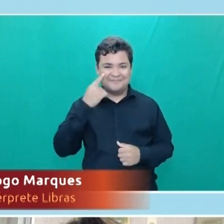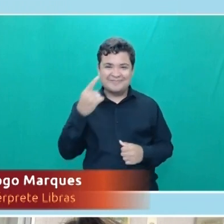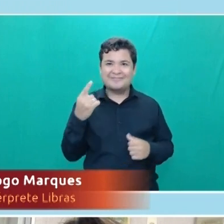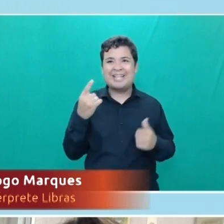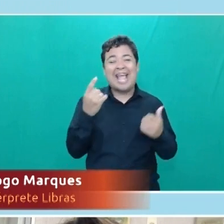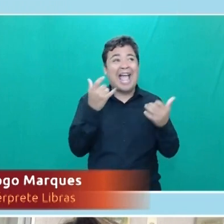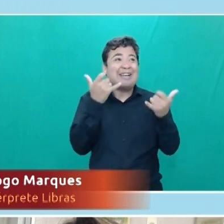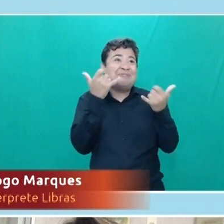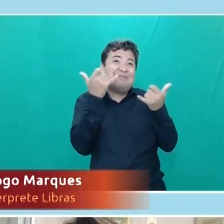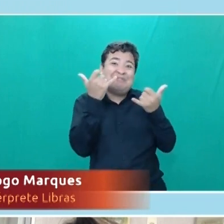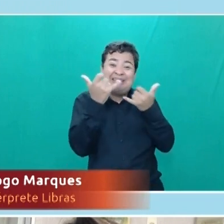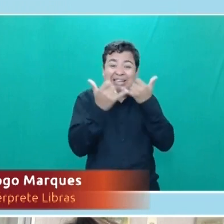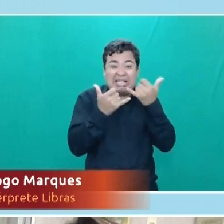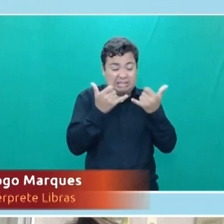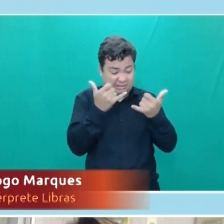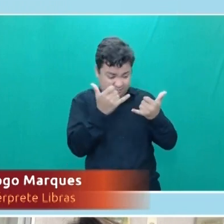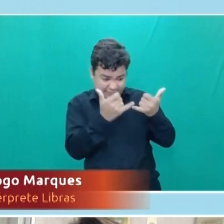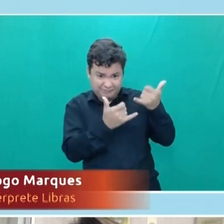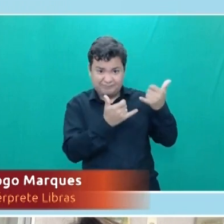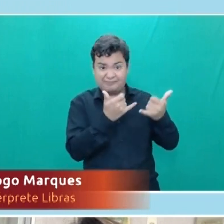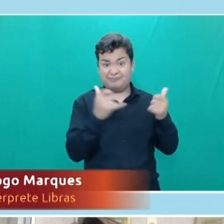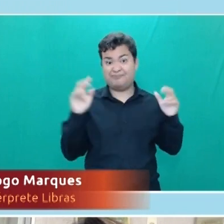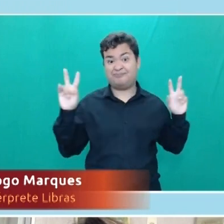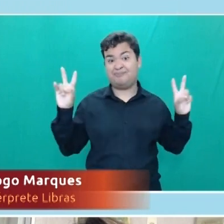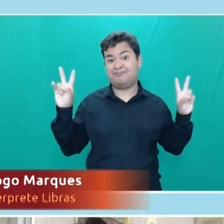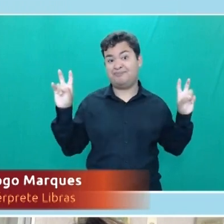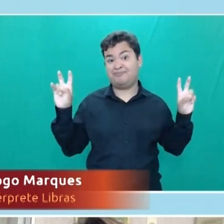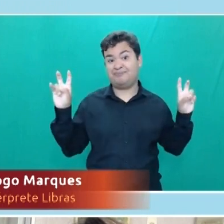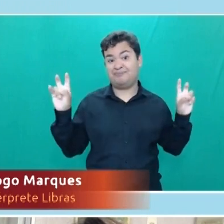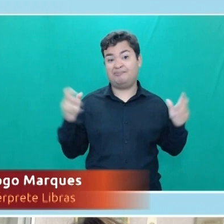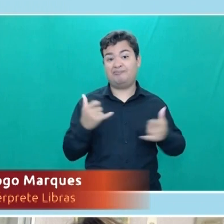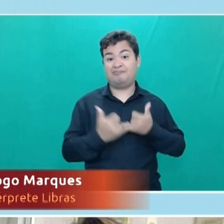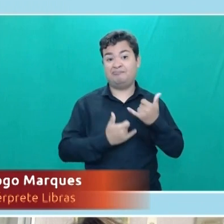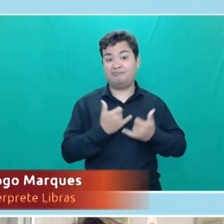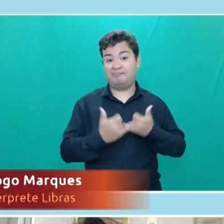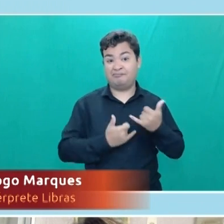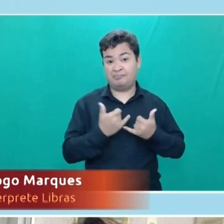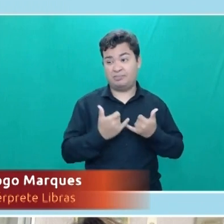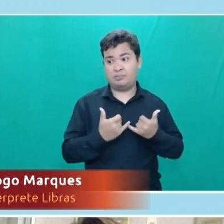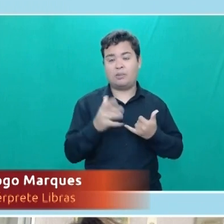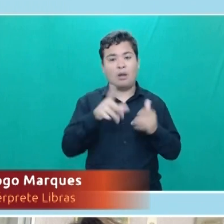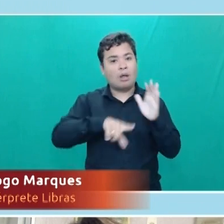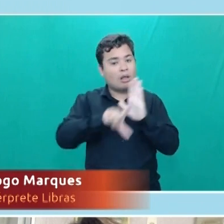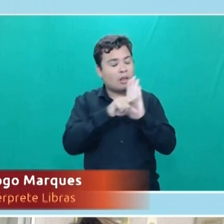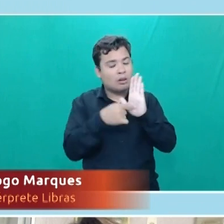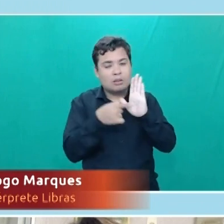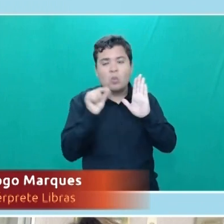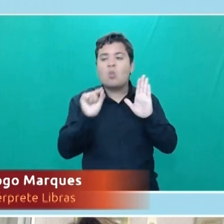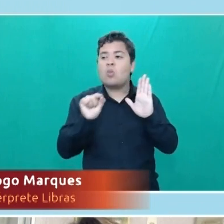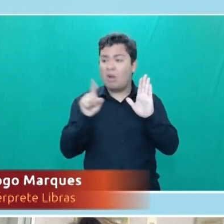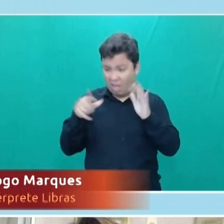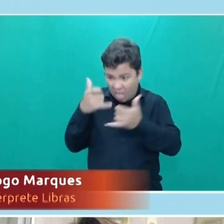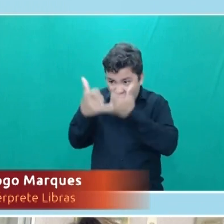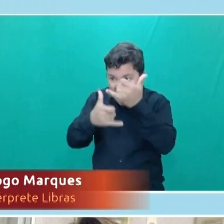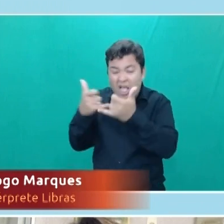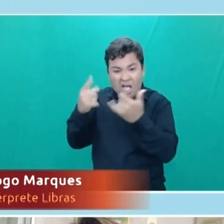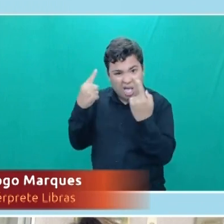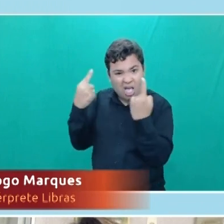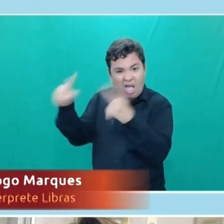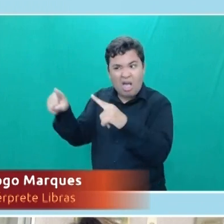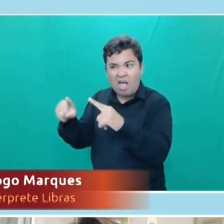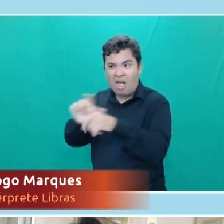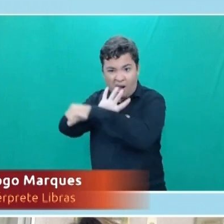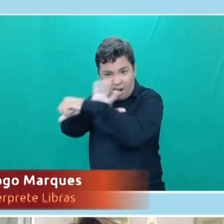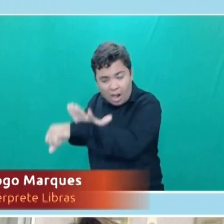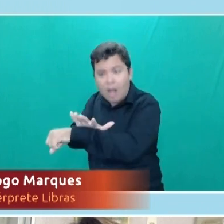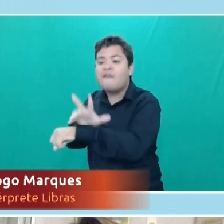brincadeiras, entre mil aspas, é o que essa lei quer evitar, né? Quer incluí-la como uma possibilidade, inclusive, de aumento de pena, se for praticado